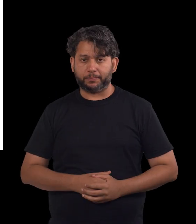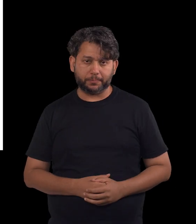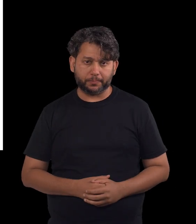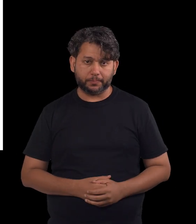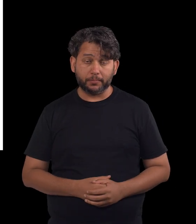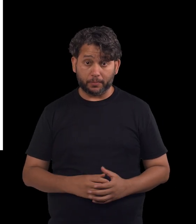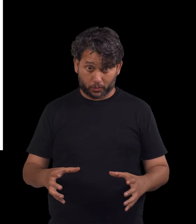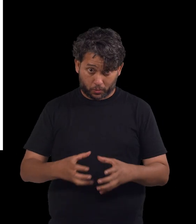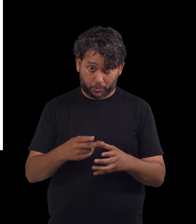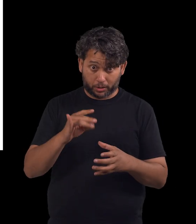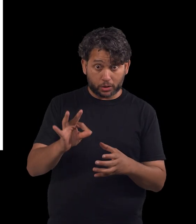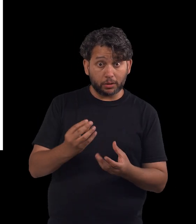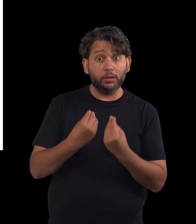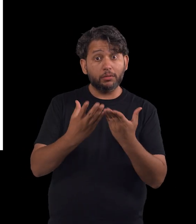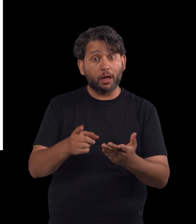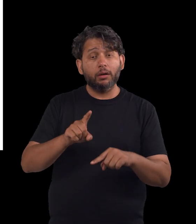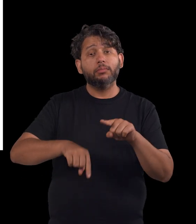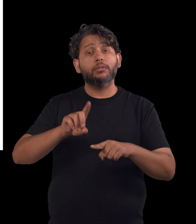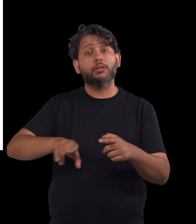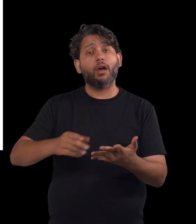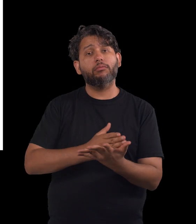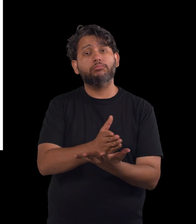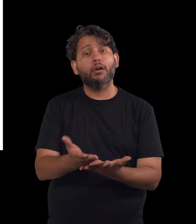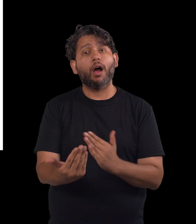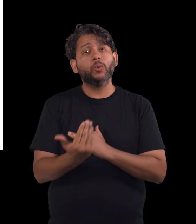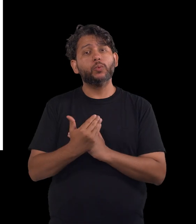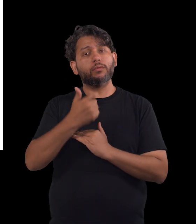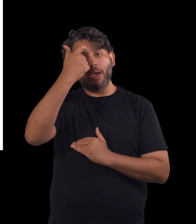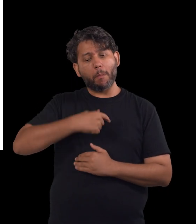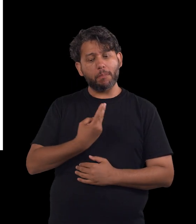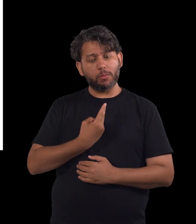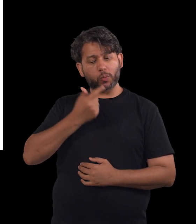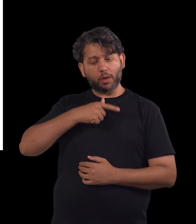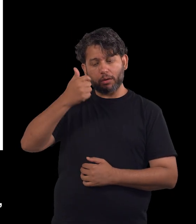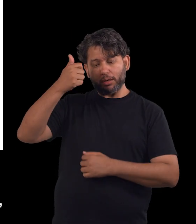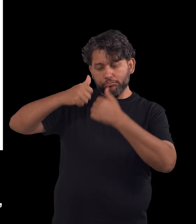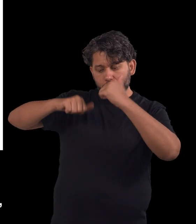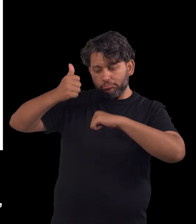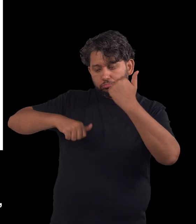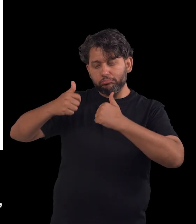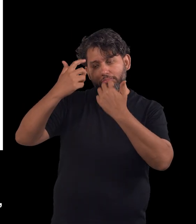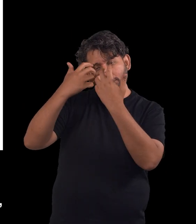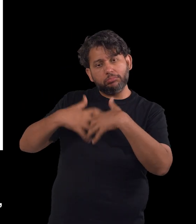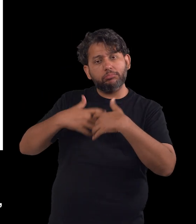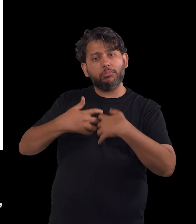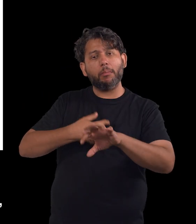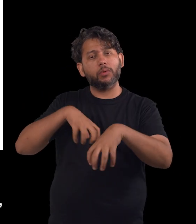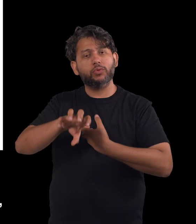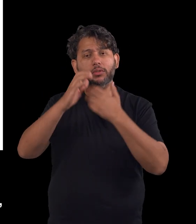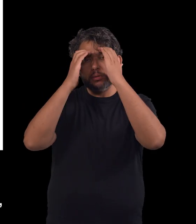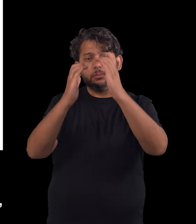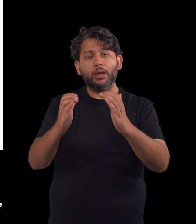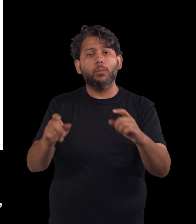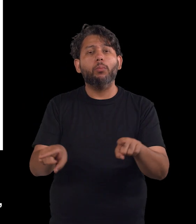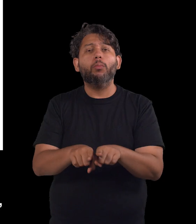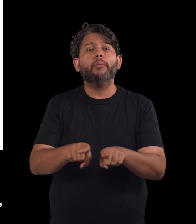escolar. O kit oferece recursos que estimulam a autorreflexão, a empatia e o respeito, como